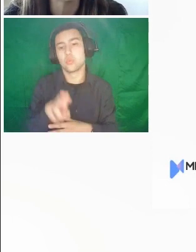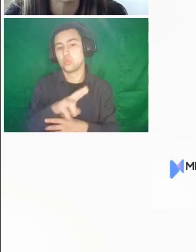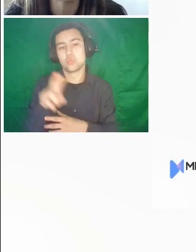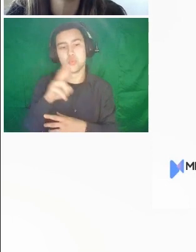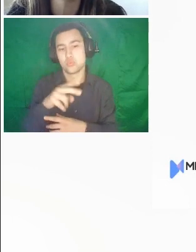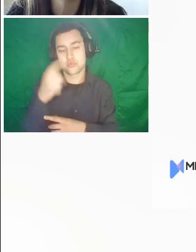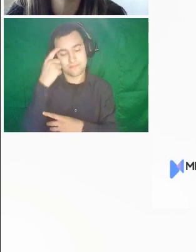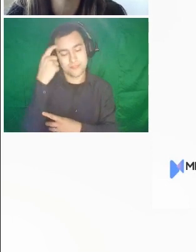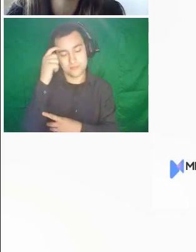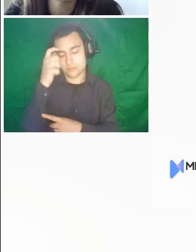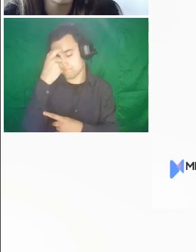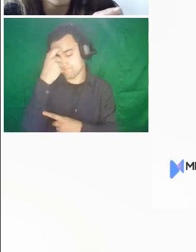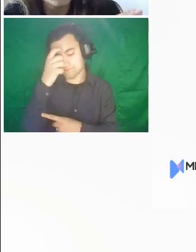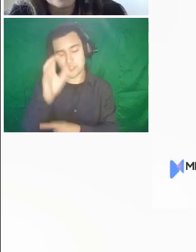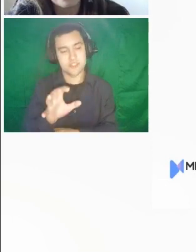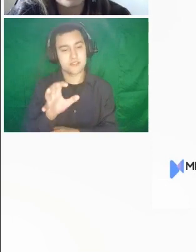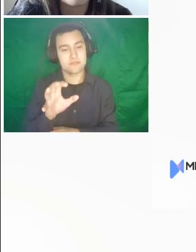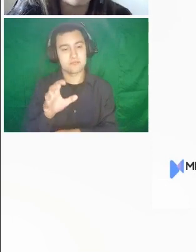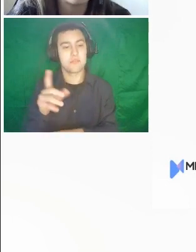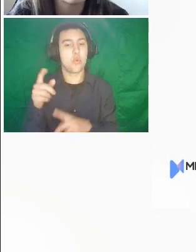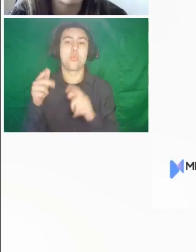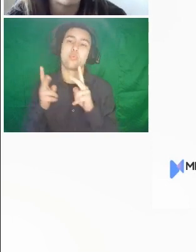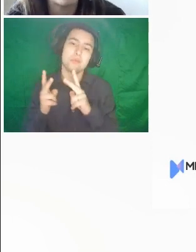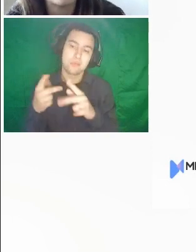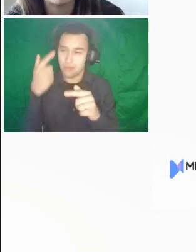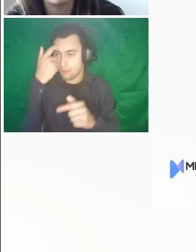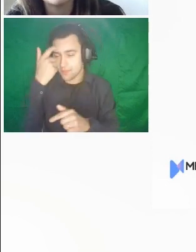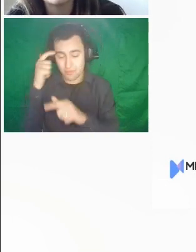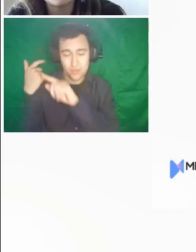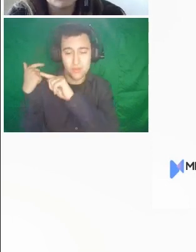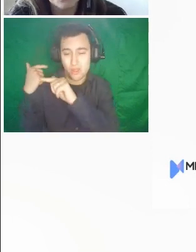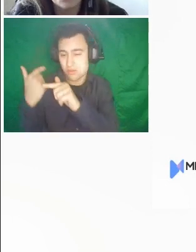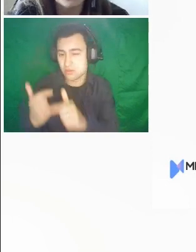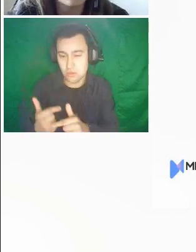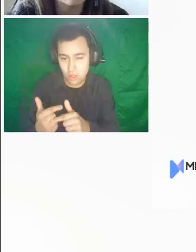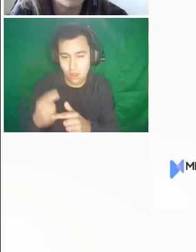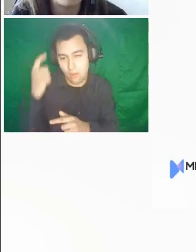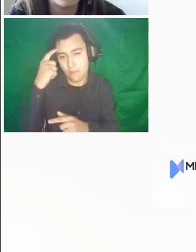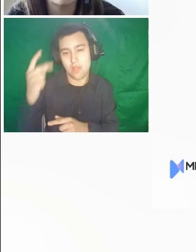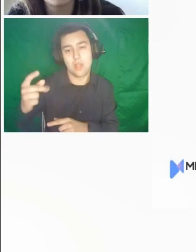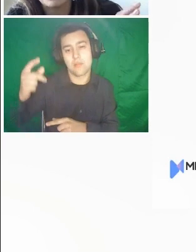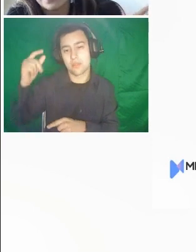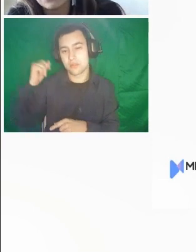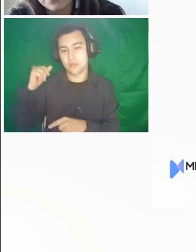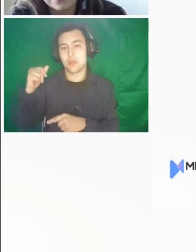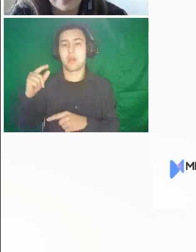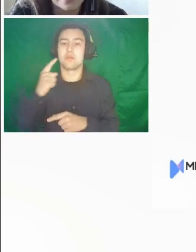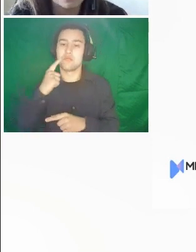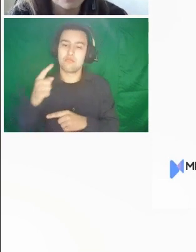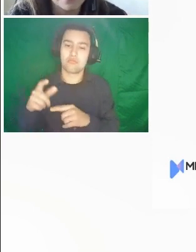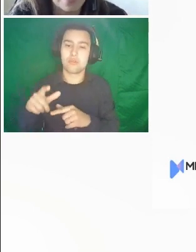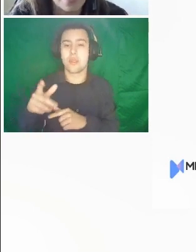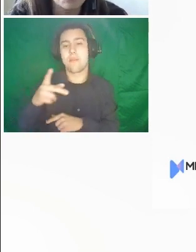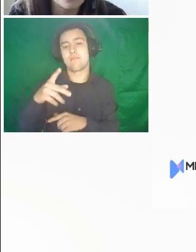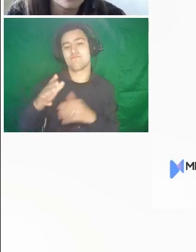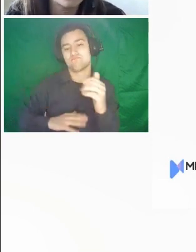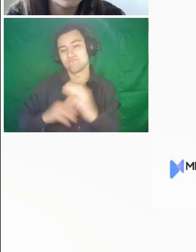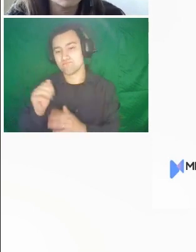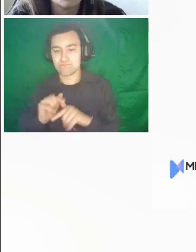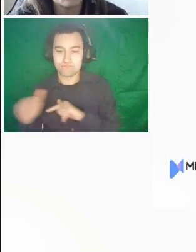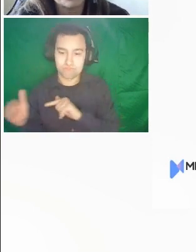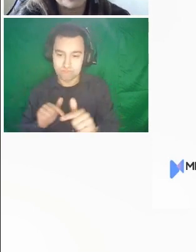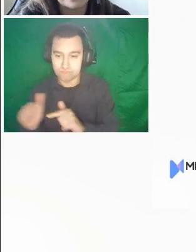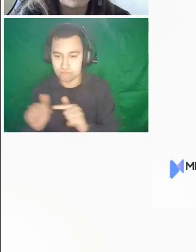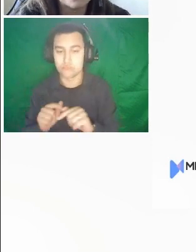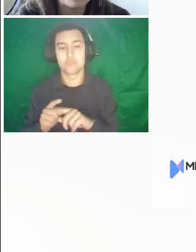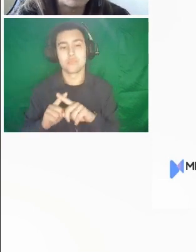mesmo pensamento continua a eh validando o seu modelo de trabalho com práticas da era Industrial então a